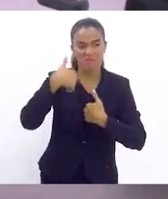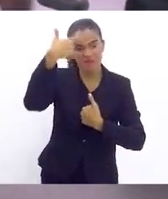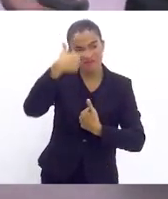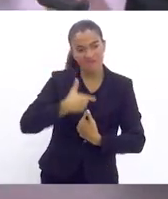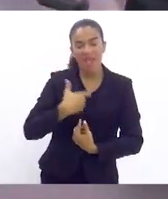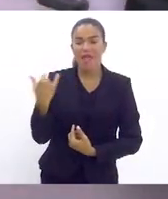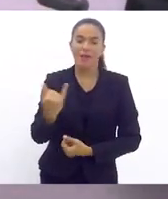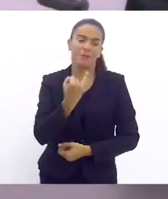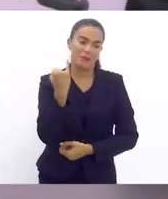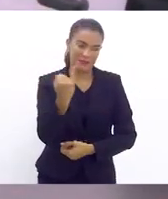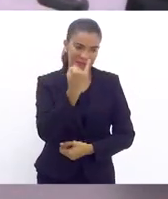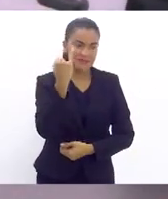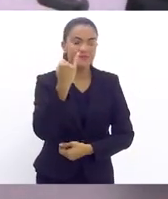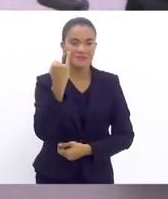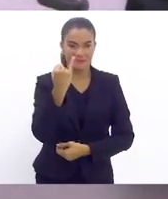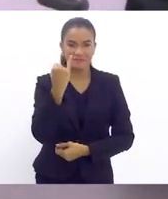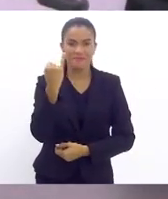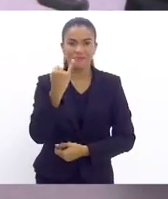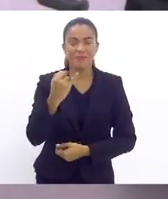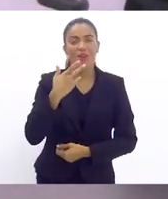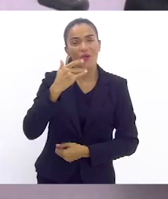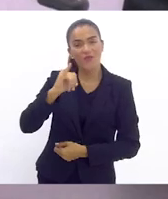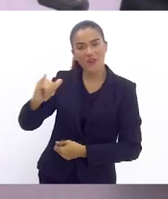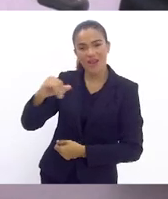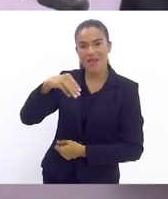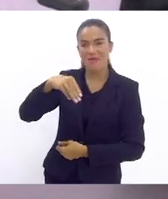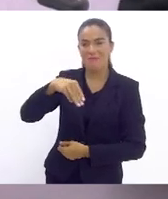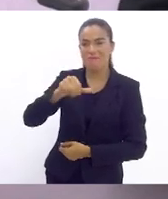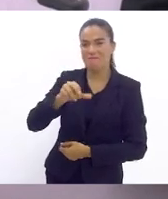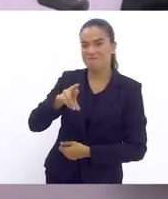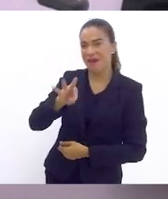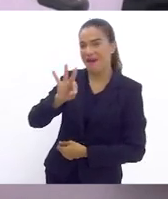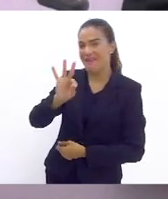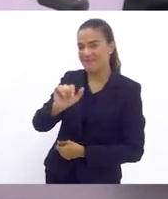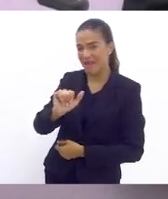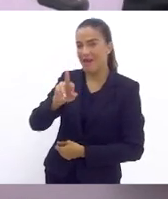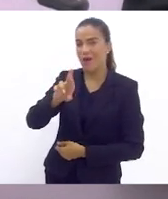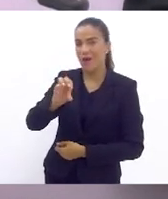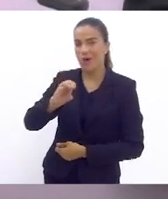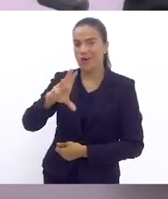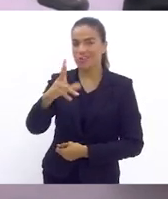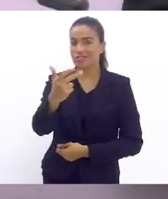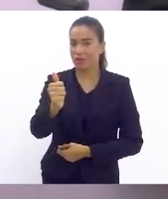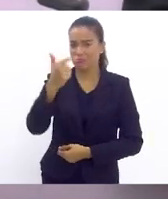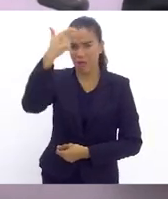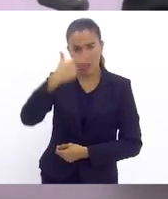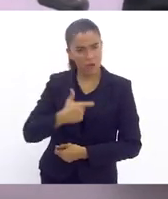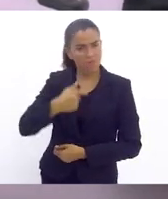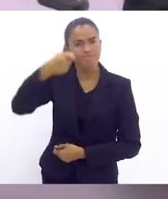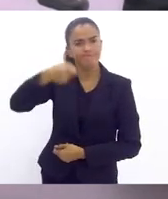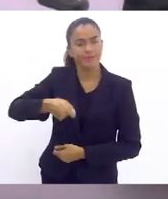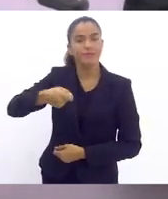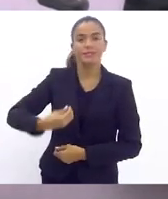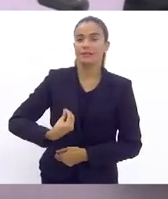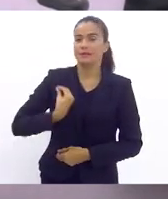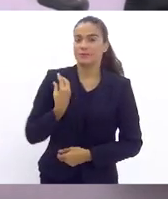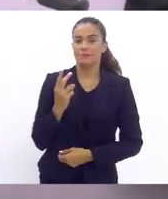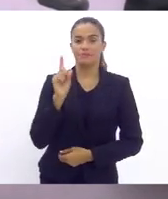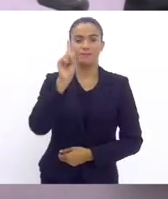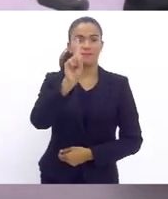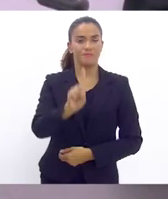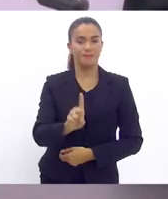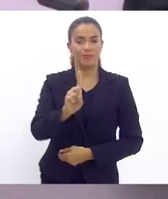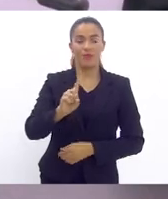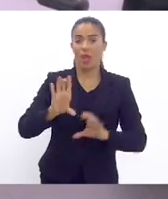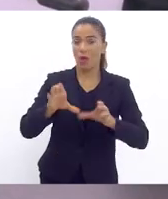que com isso como eu disse a Marta Rocha eu fiz questão de estar presente aqui como presidente da Comissão